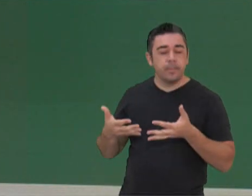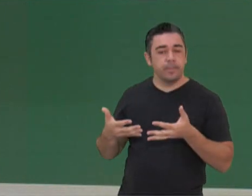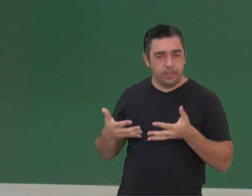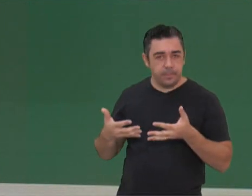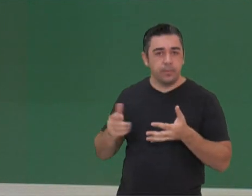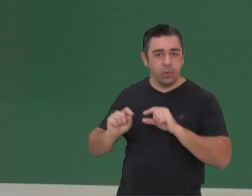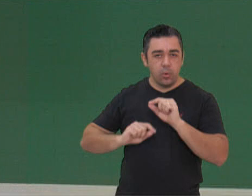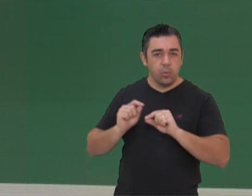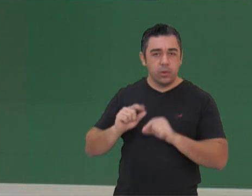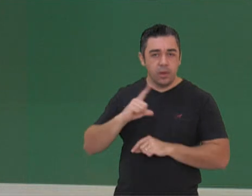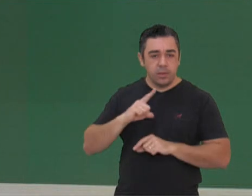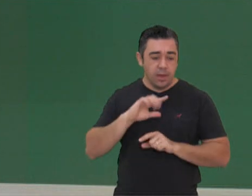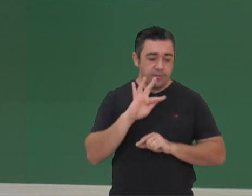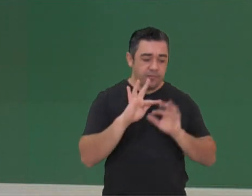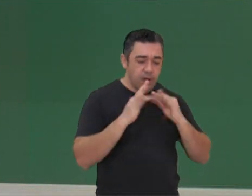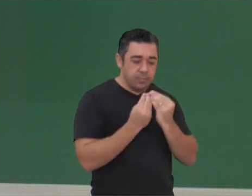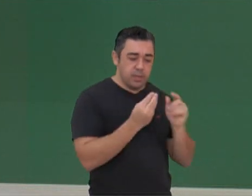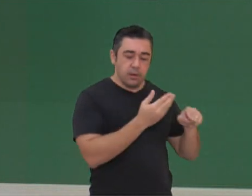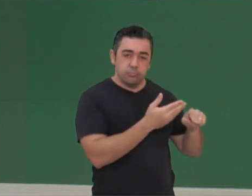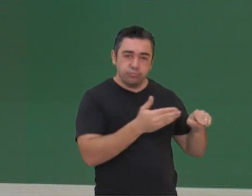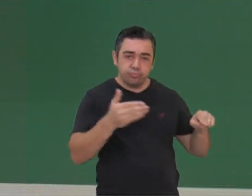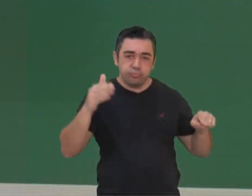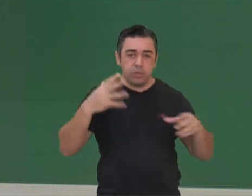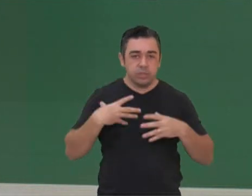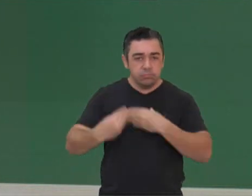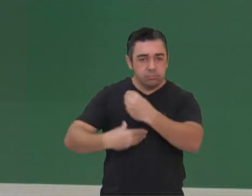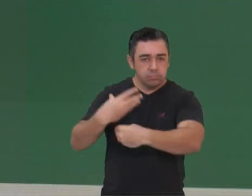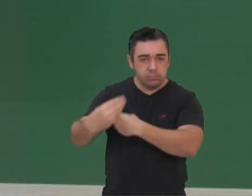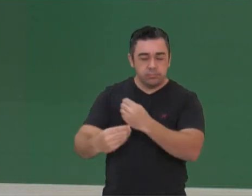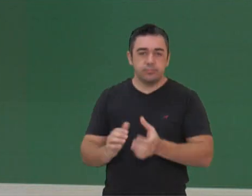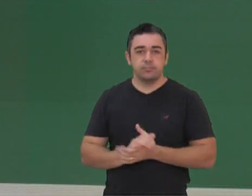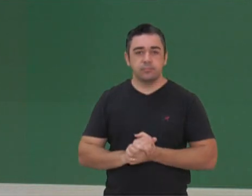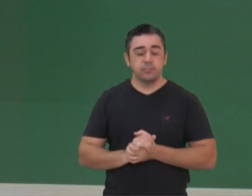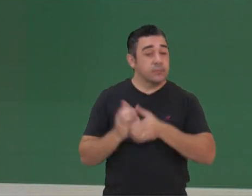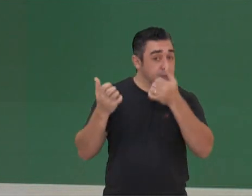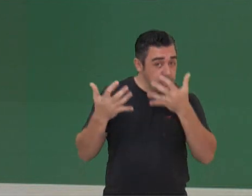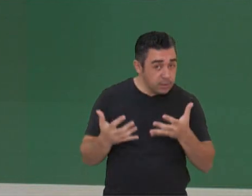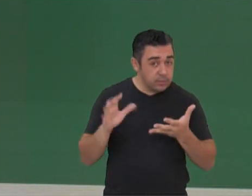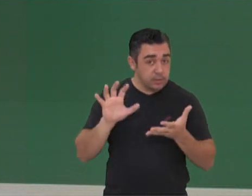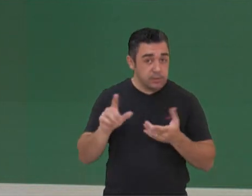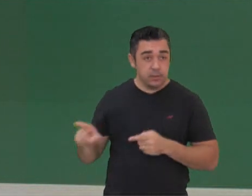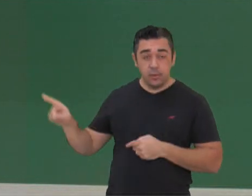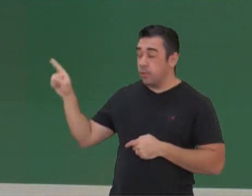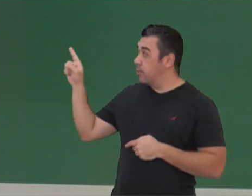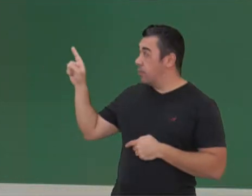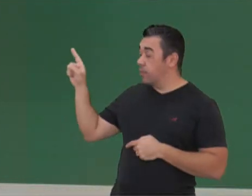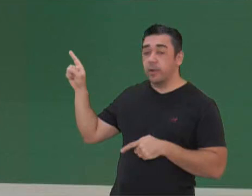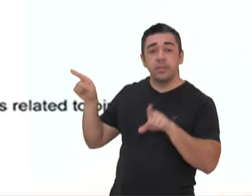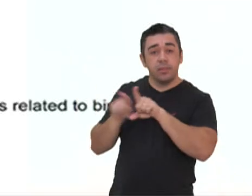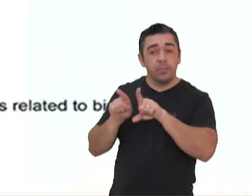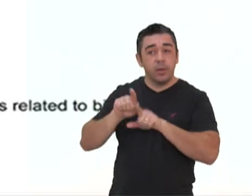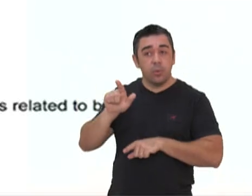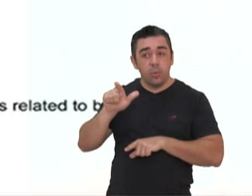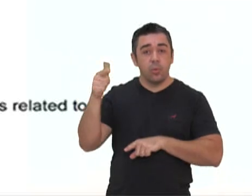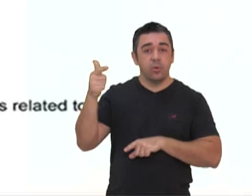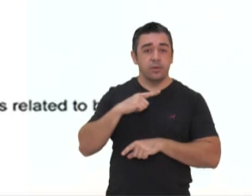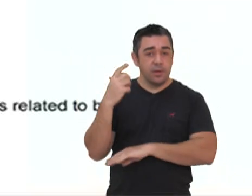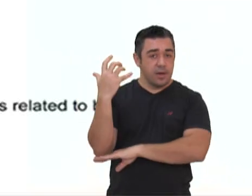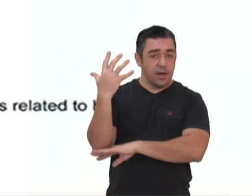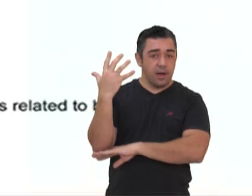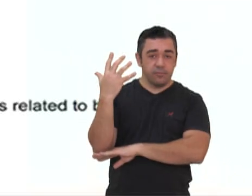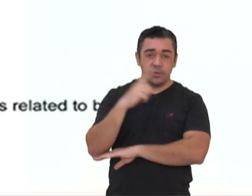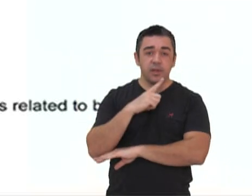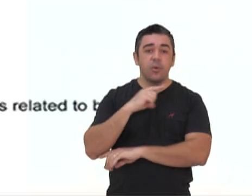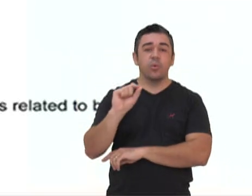ancestral com todos os seus descendentes. Falando nisso, gente, de volta olhando esse outro cladograma aqui, essa árvore